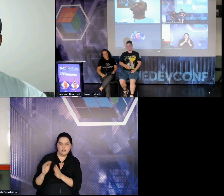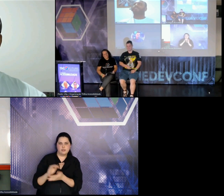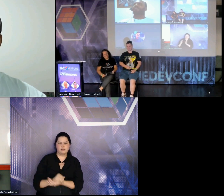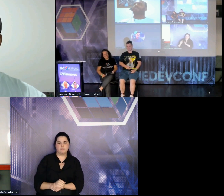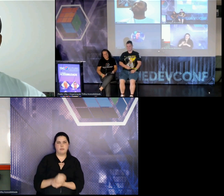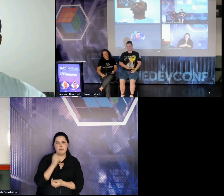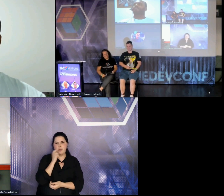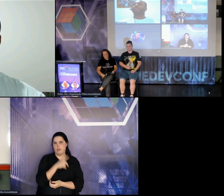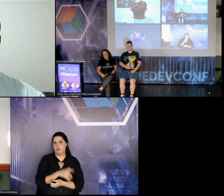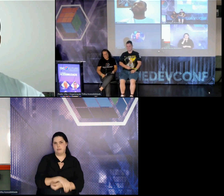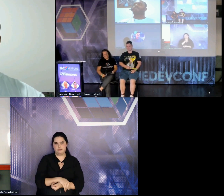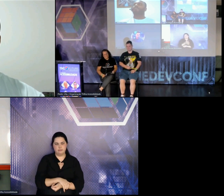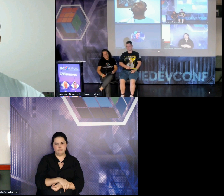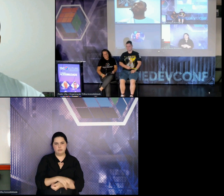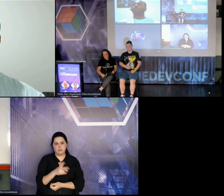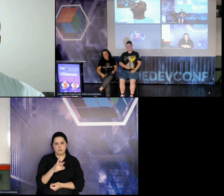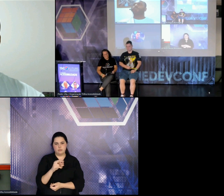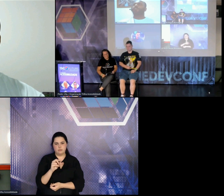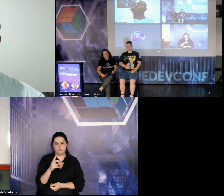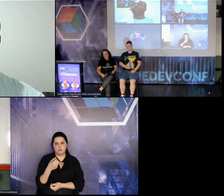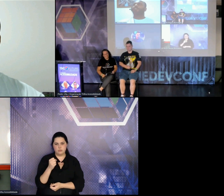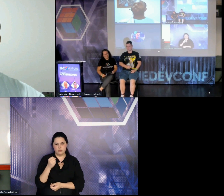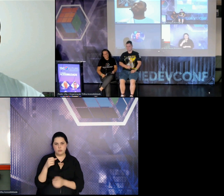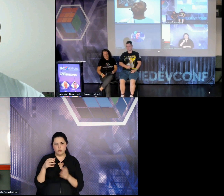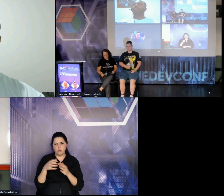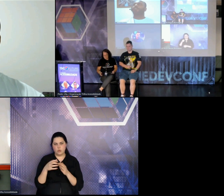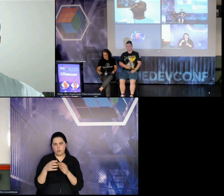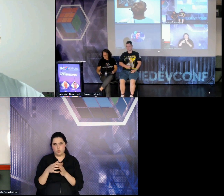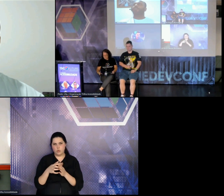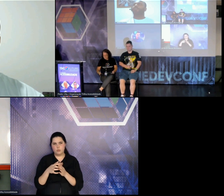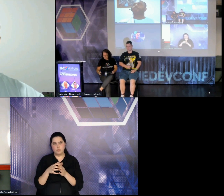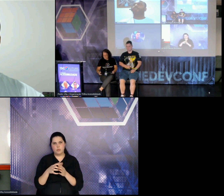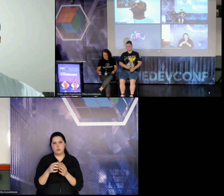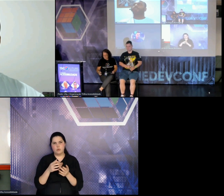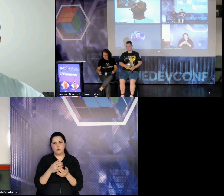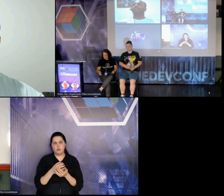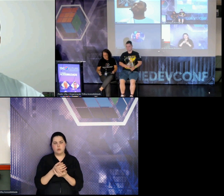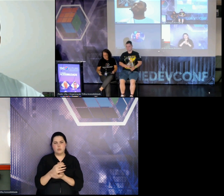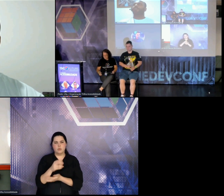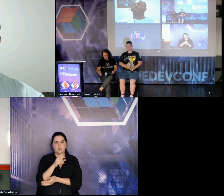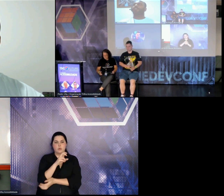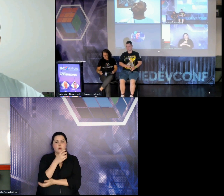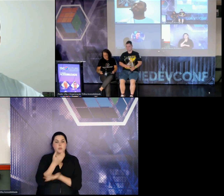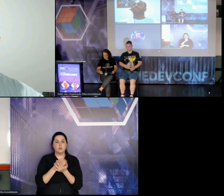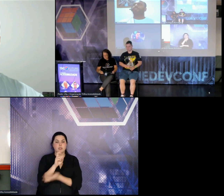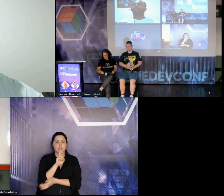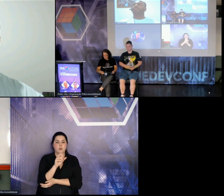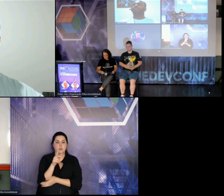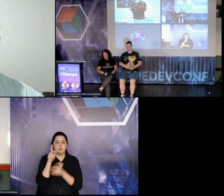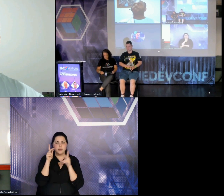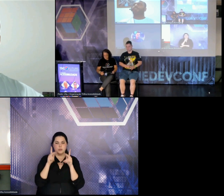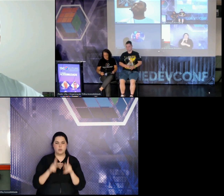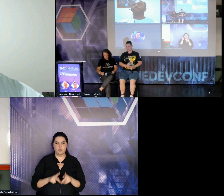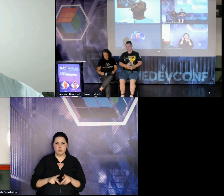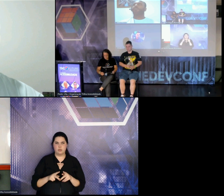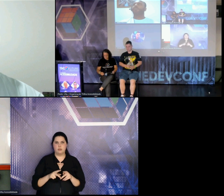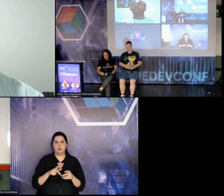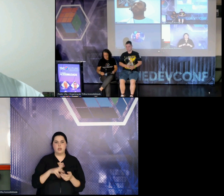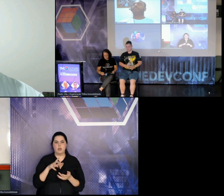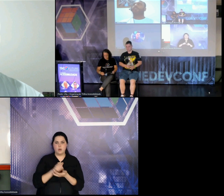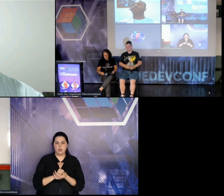Em 2018, o time foi ficando mais robusto. Lá atrás, a gente começou com 5 pessoas. Então, a gente começou a reservar